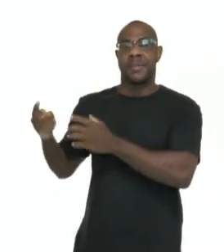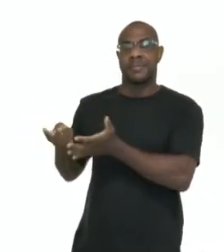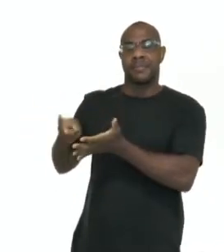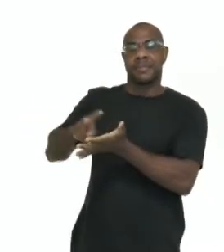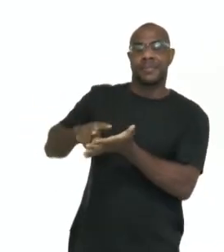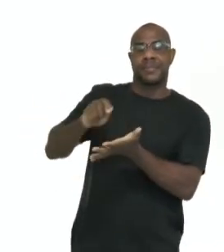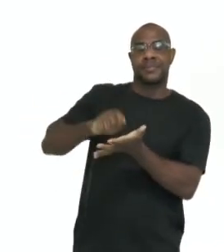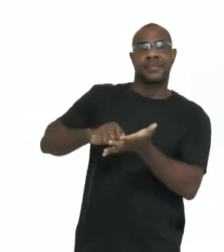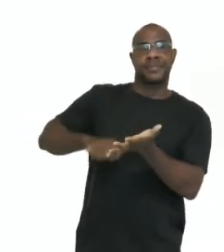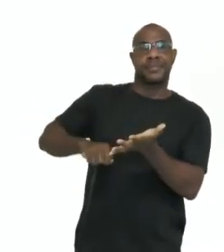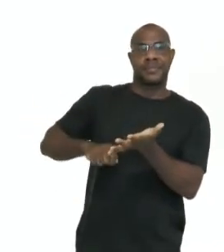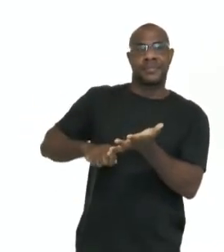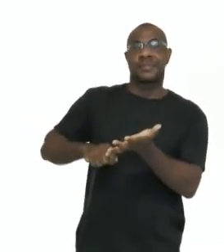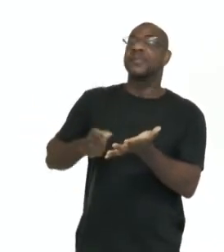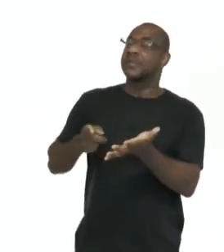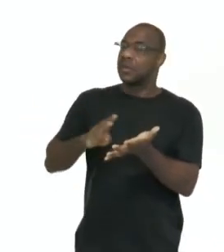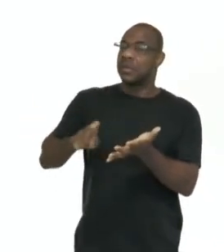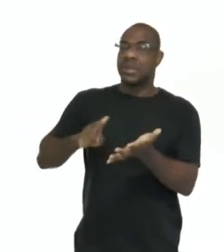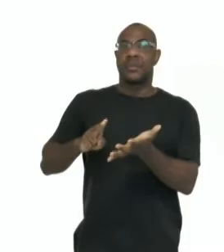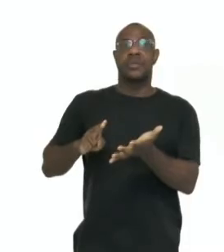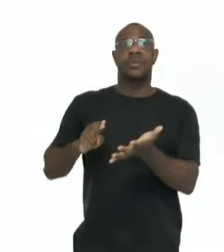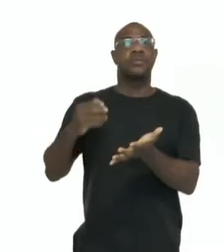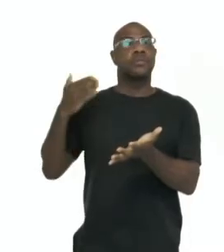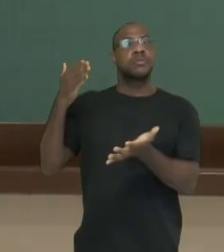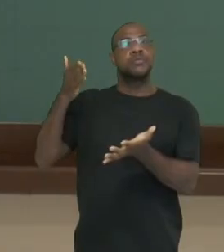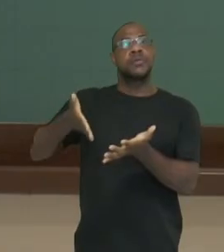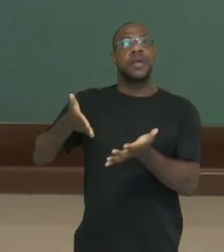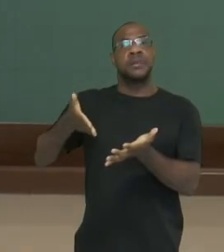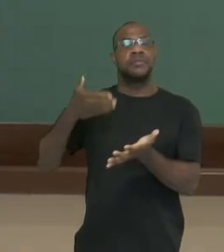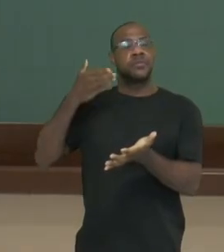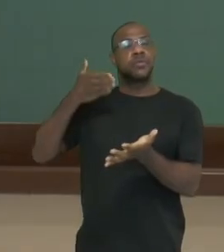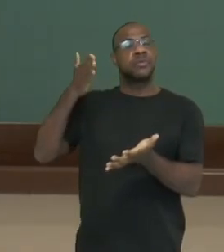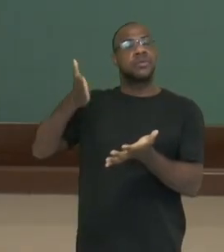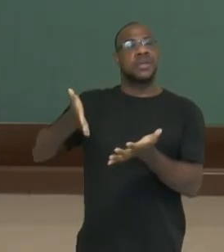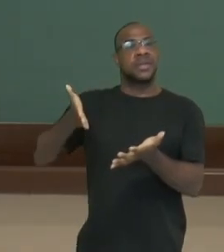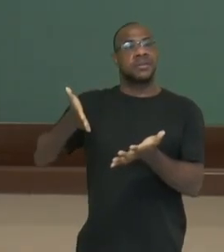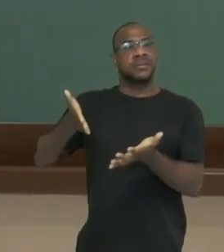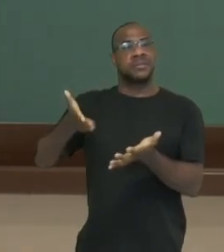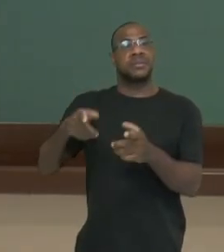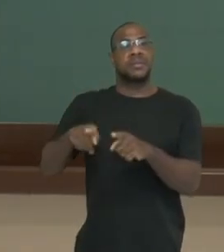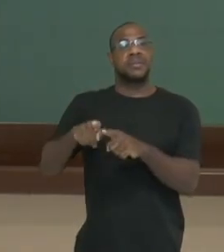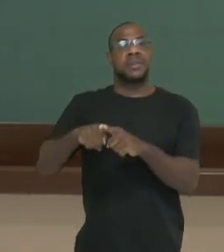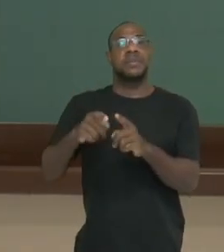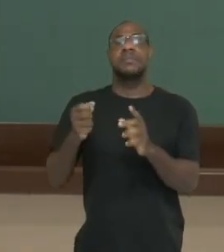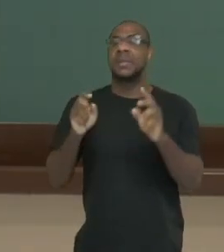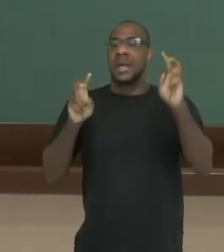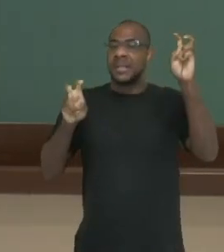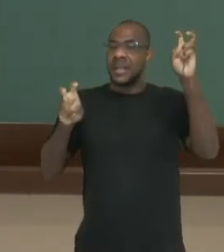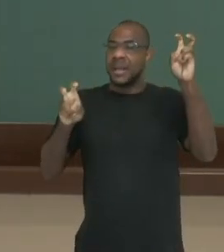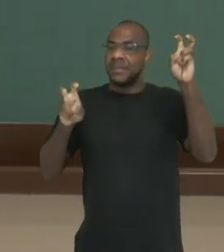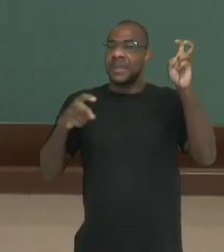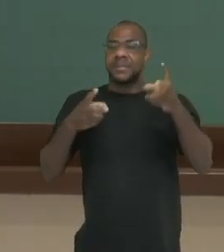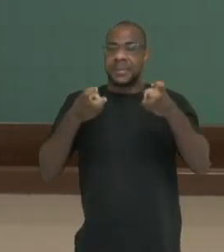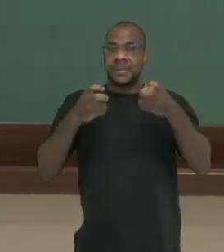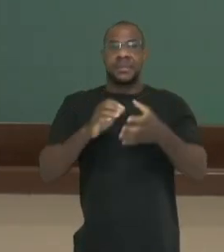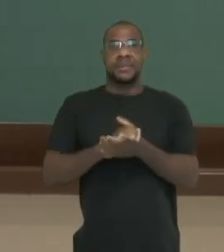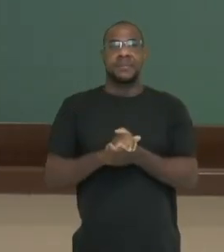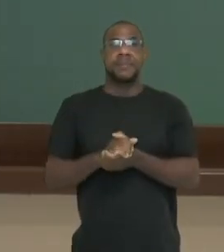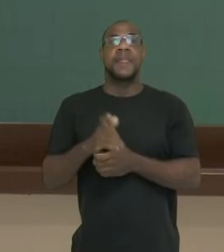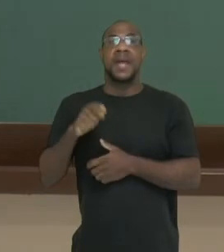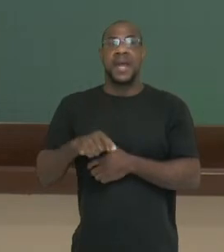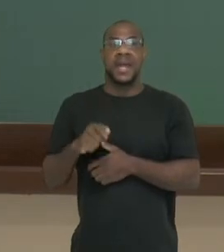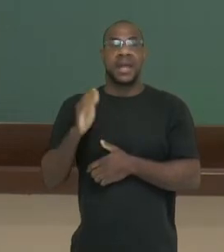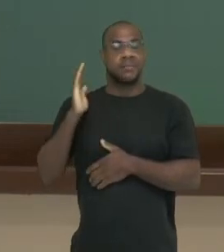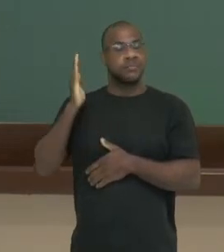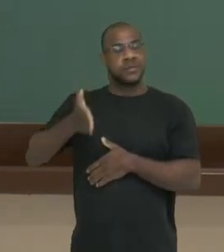isso, foi usado o discurso direto, marcado pela presença das aspas, né? Então, se vocês responderam aí que trata-se da fala